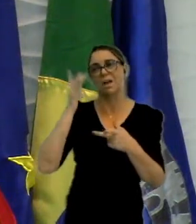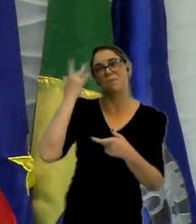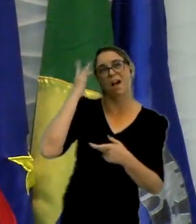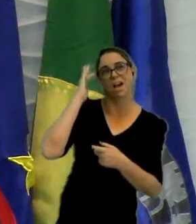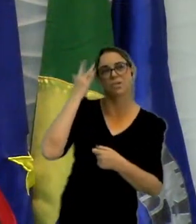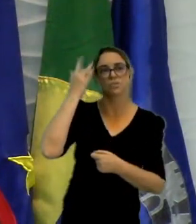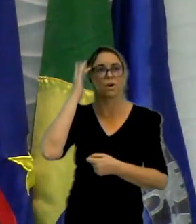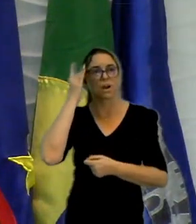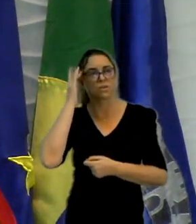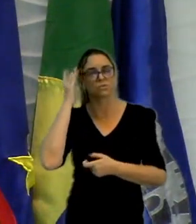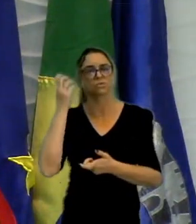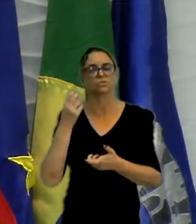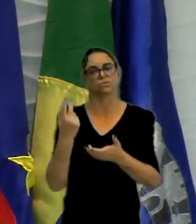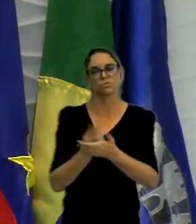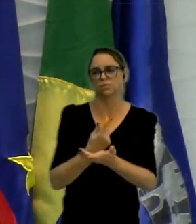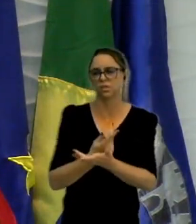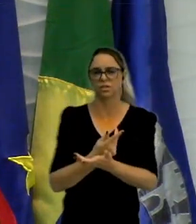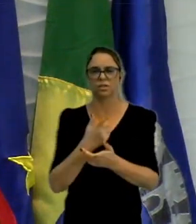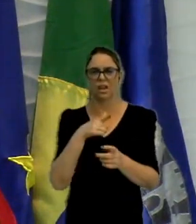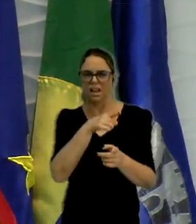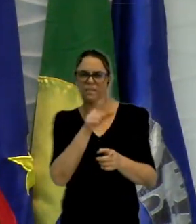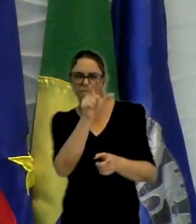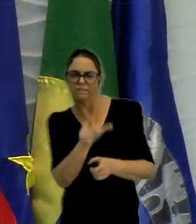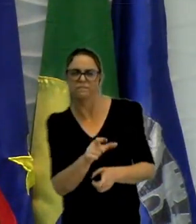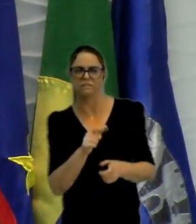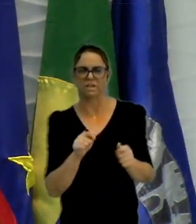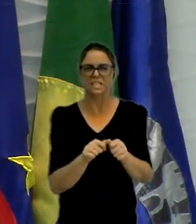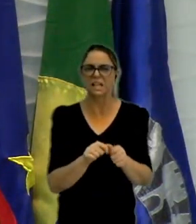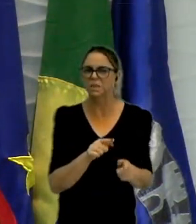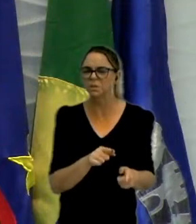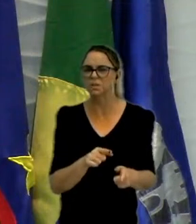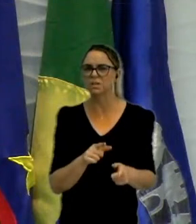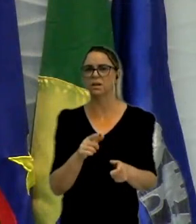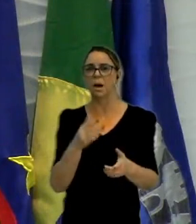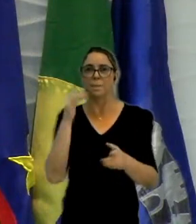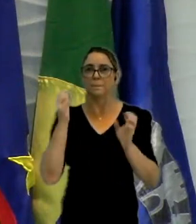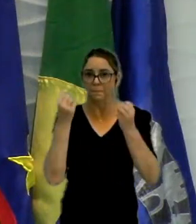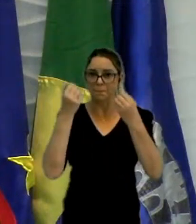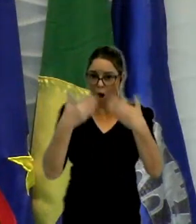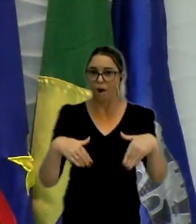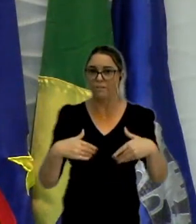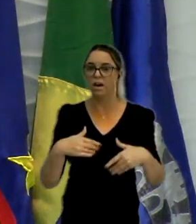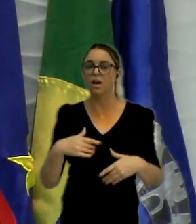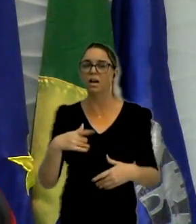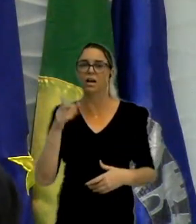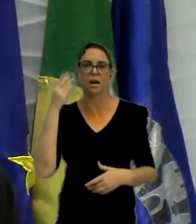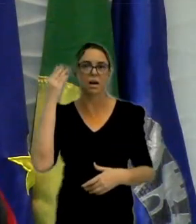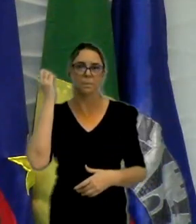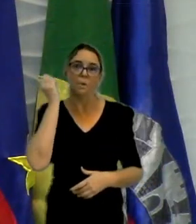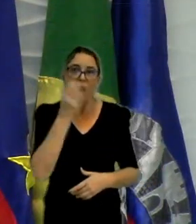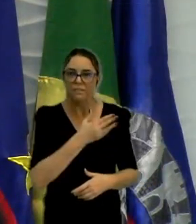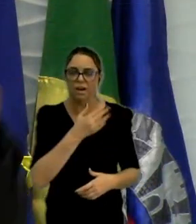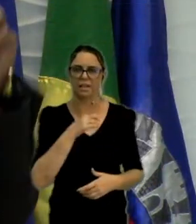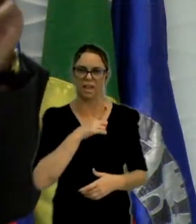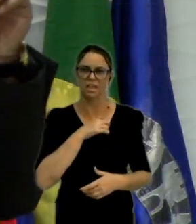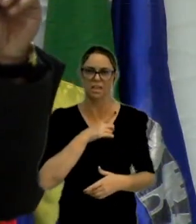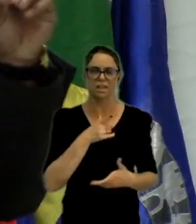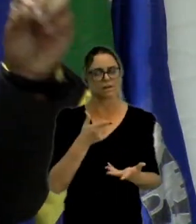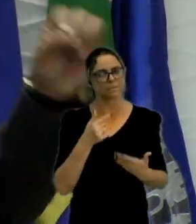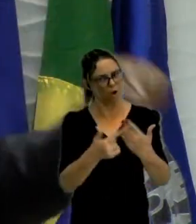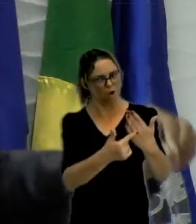beltrano está cometendo esse ou aquilo, sem ter prova. A gente tem que ter prova para isso, tendo as provas, a